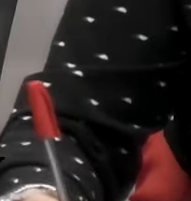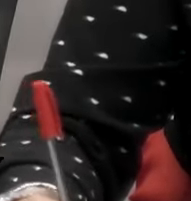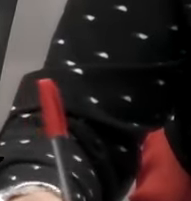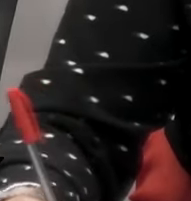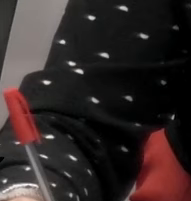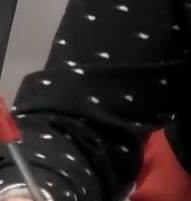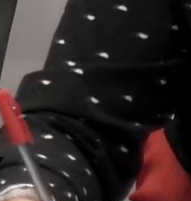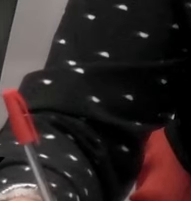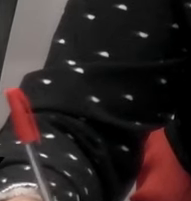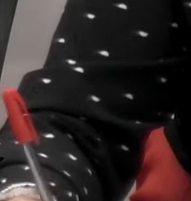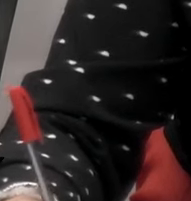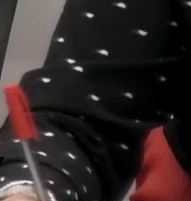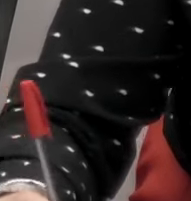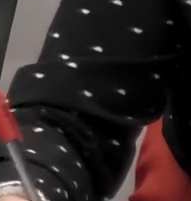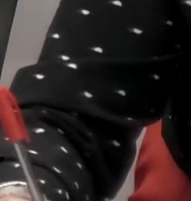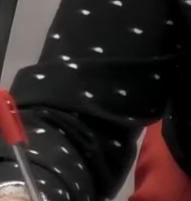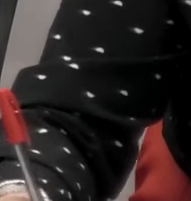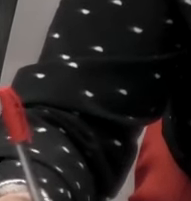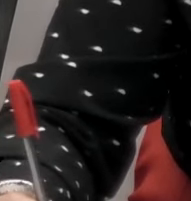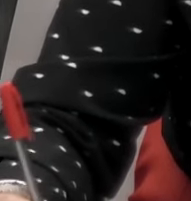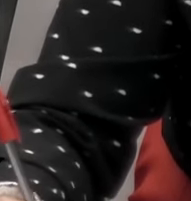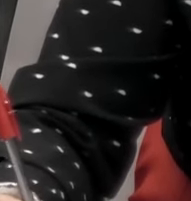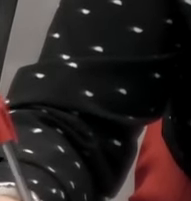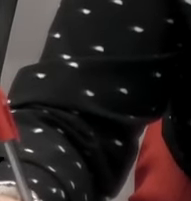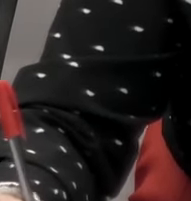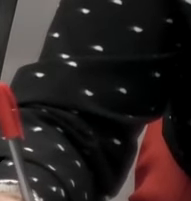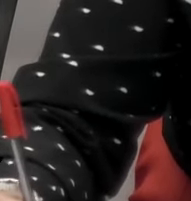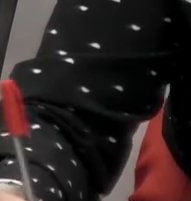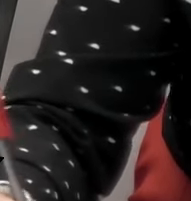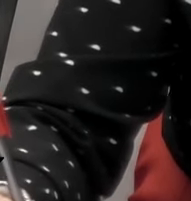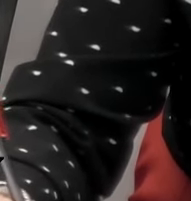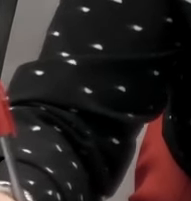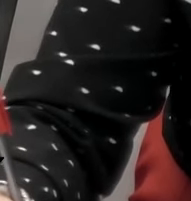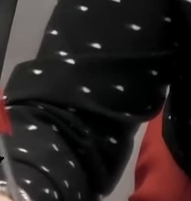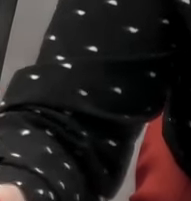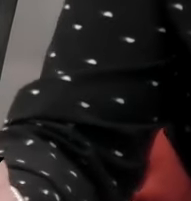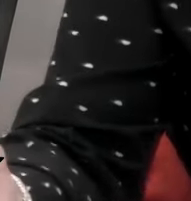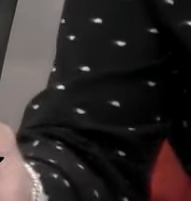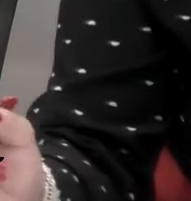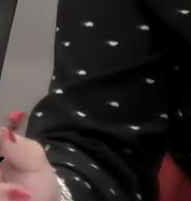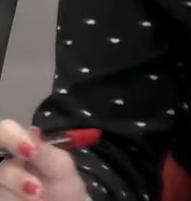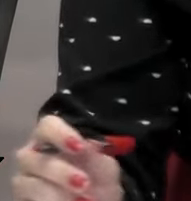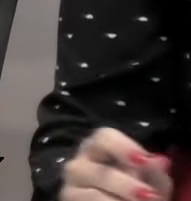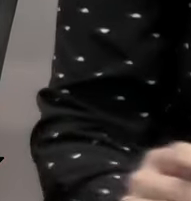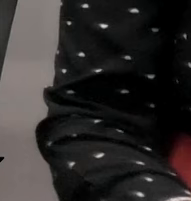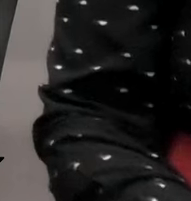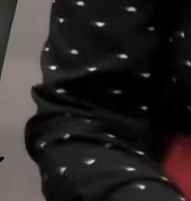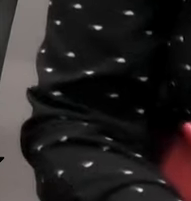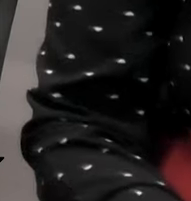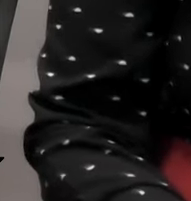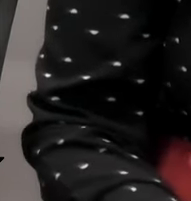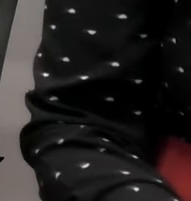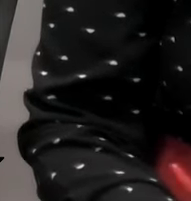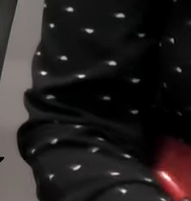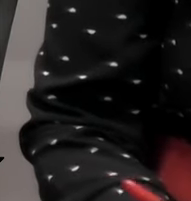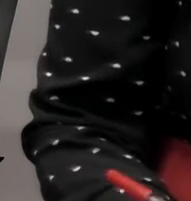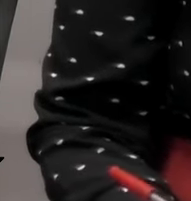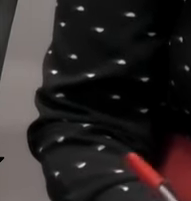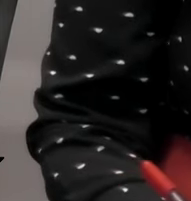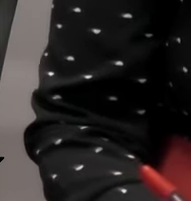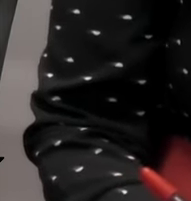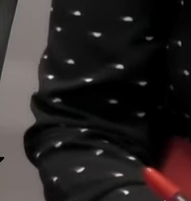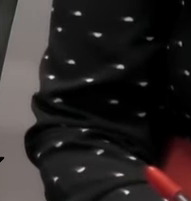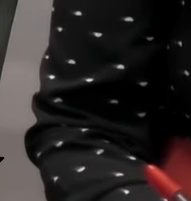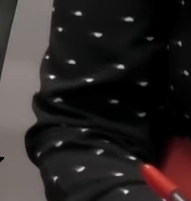me parece a gente querer interferir também no processo criativo, né? Primeiro,